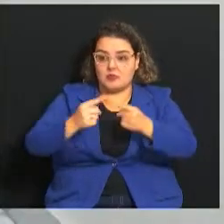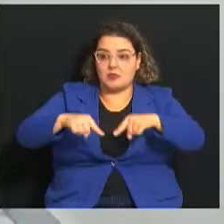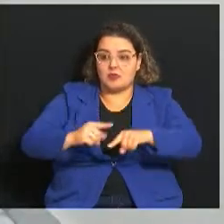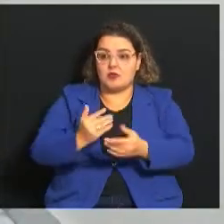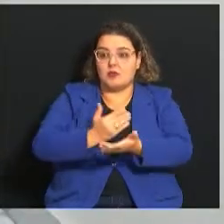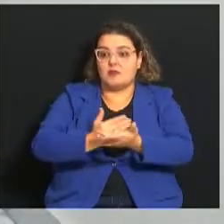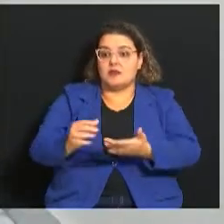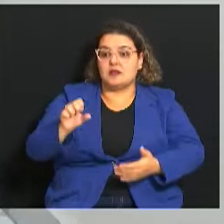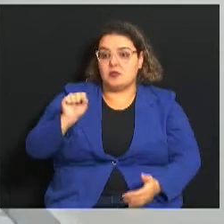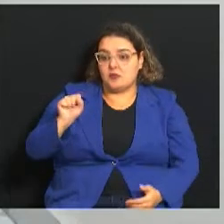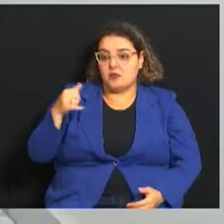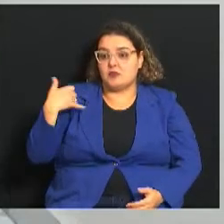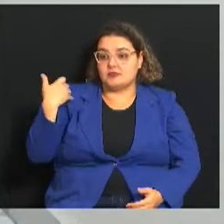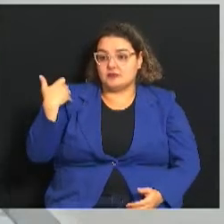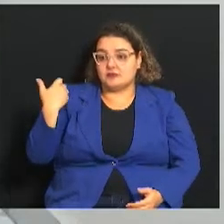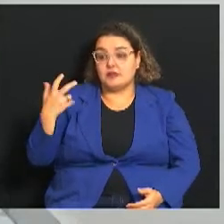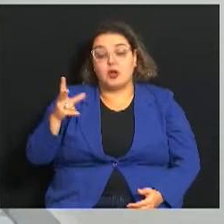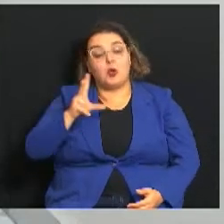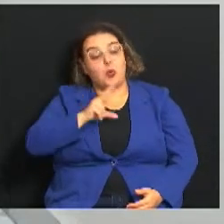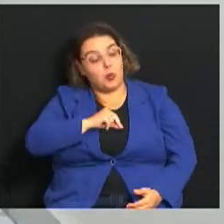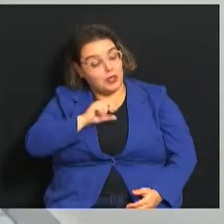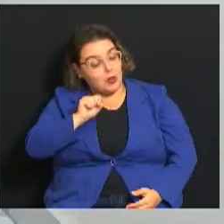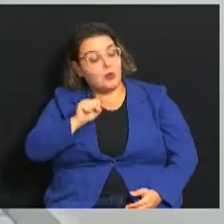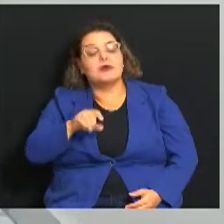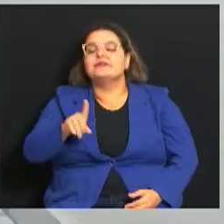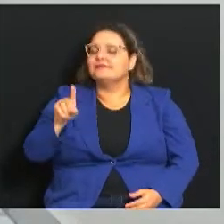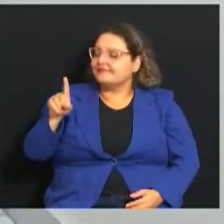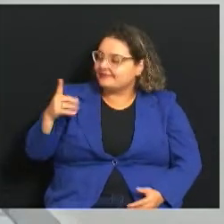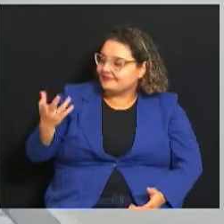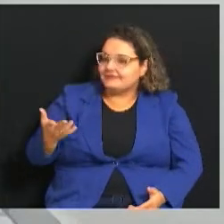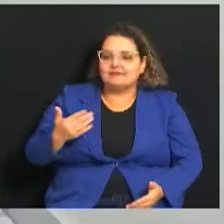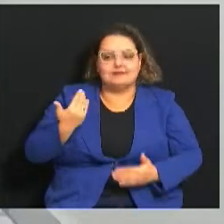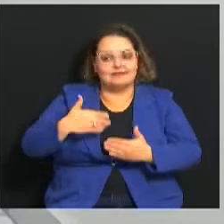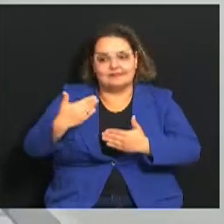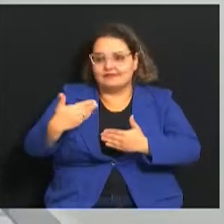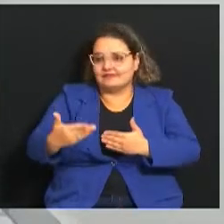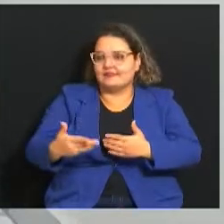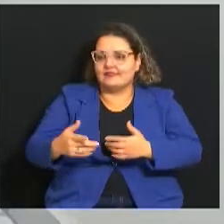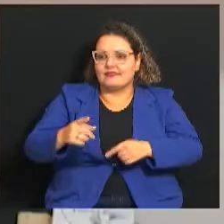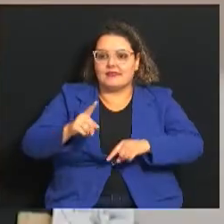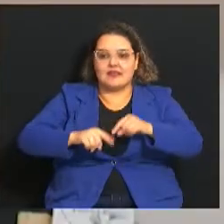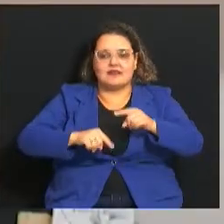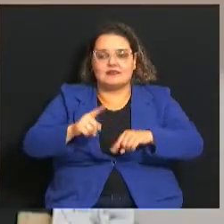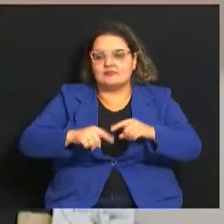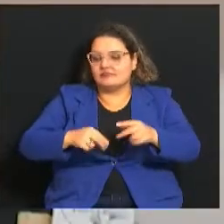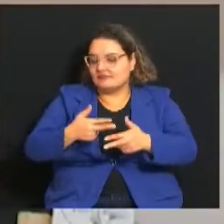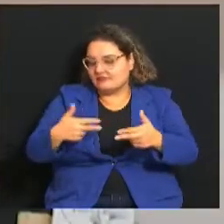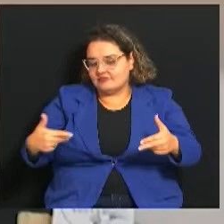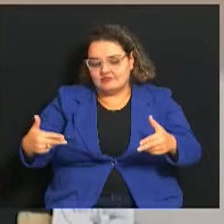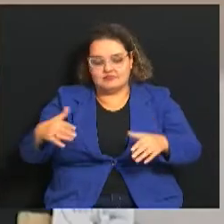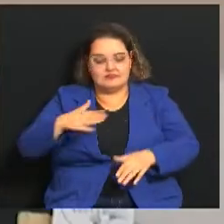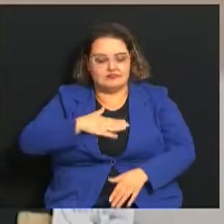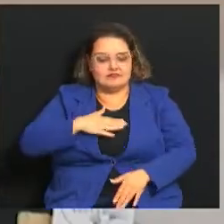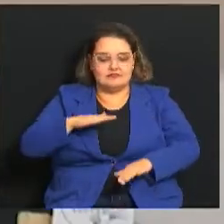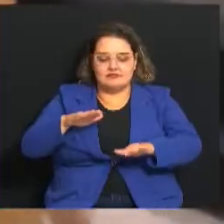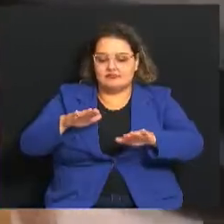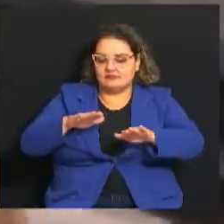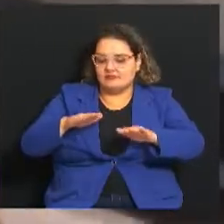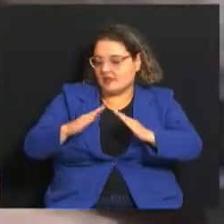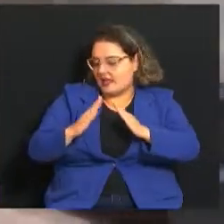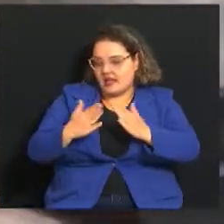8 anos. Caraca! E aí não parei mais, né? Fiz Legal. várias peças assim para minha casa, toalha de mesa.